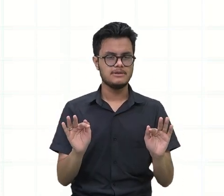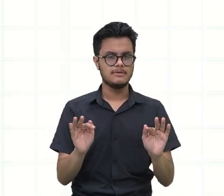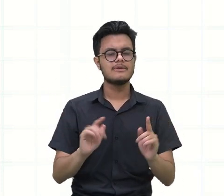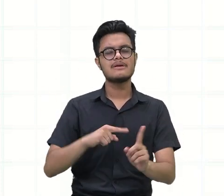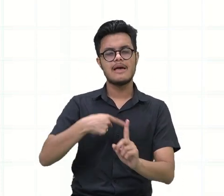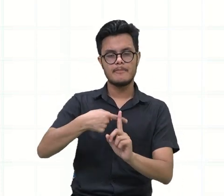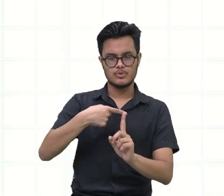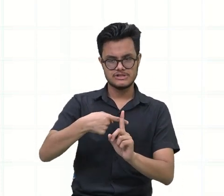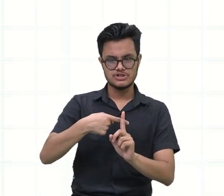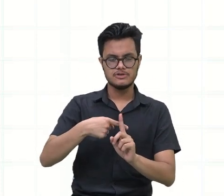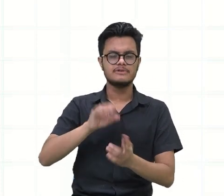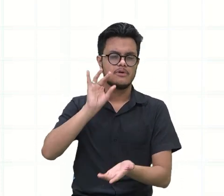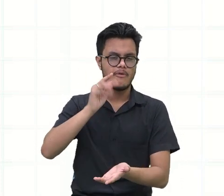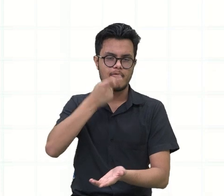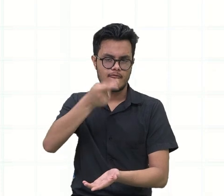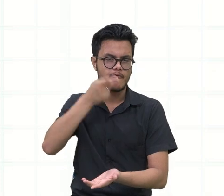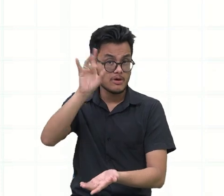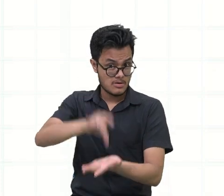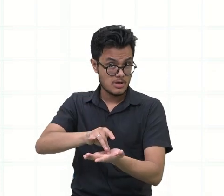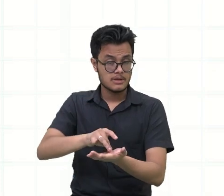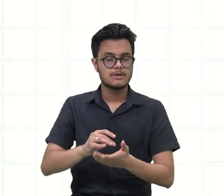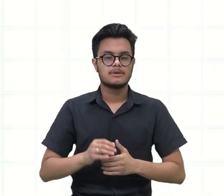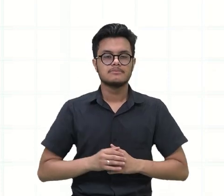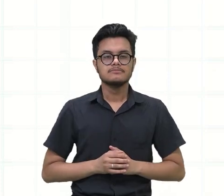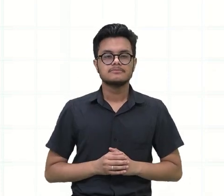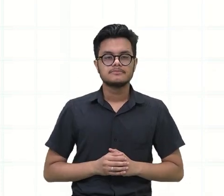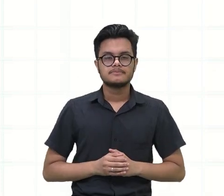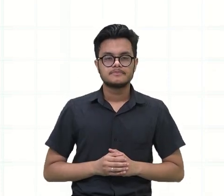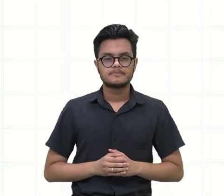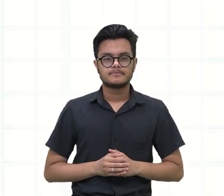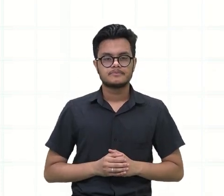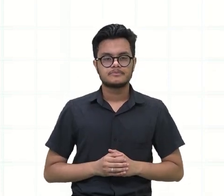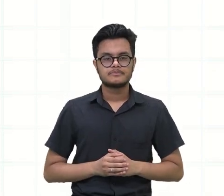frase afirmativa, ok?